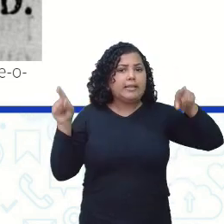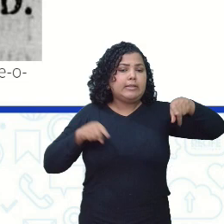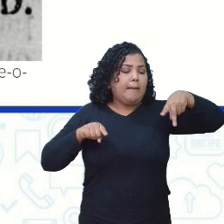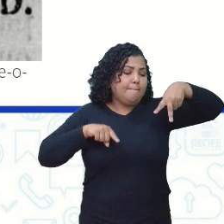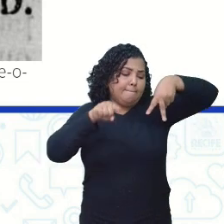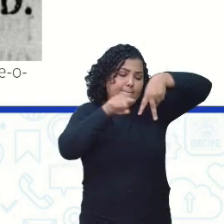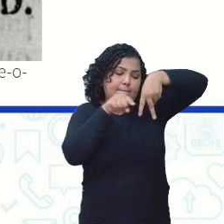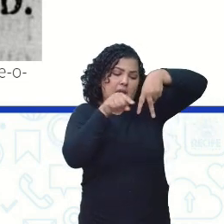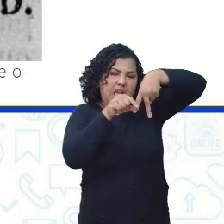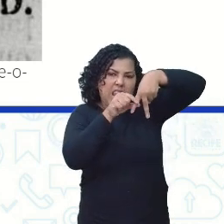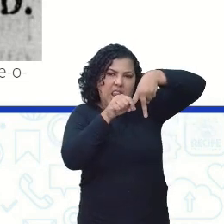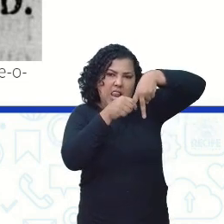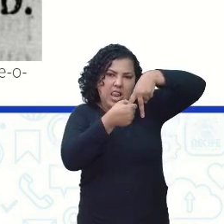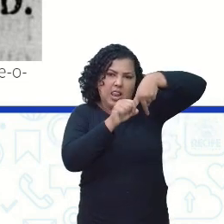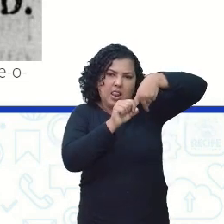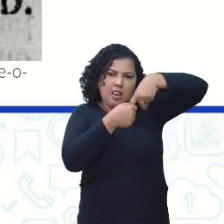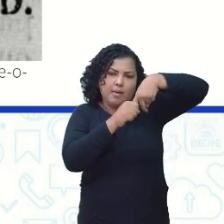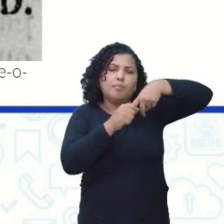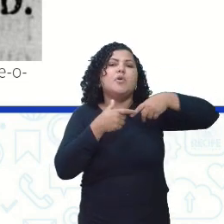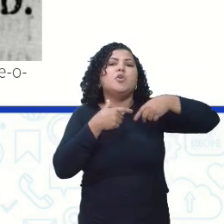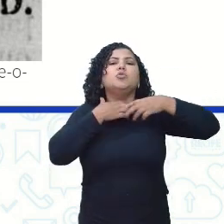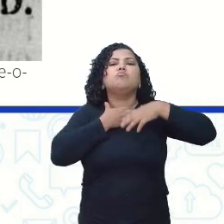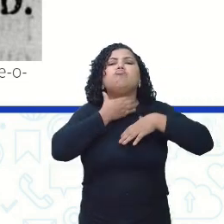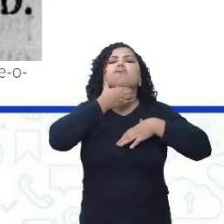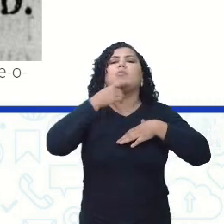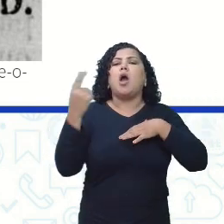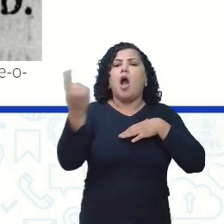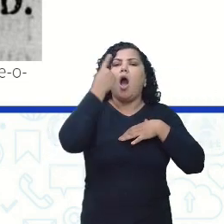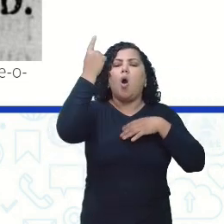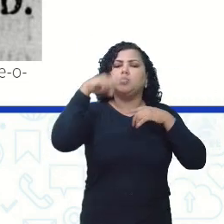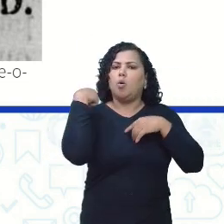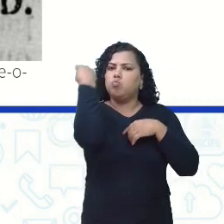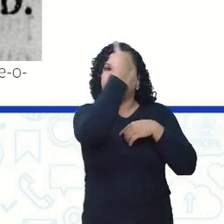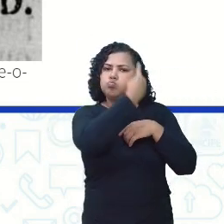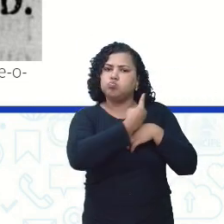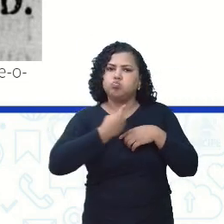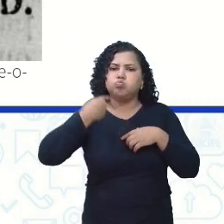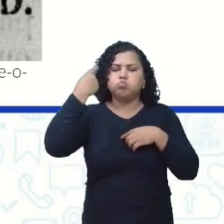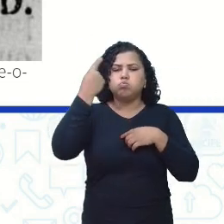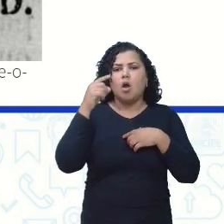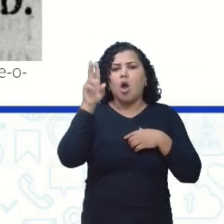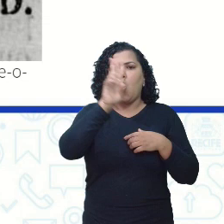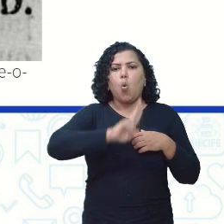canela direita, pescoço delgado, alto e cara redonda. Os